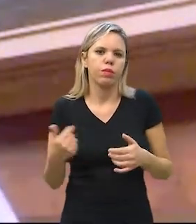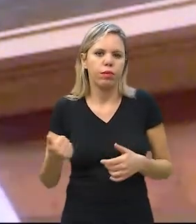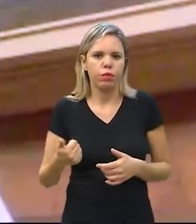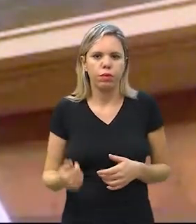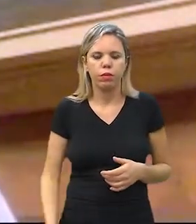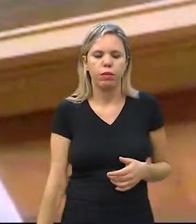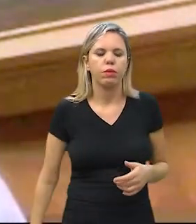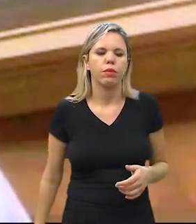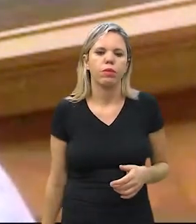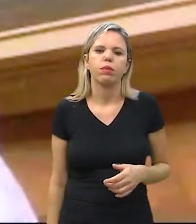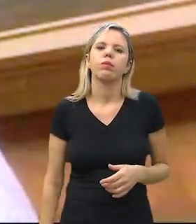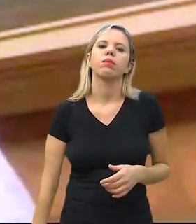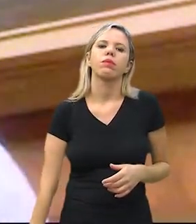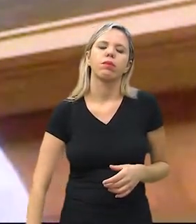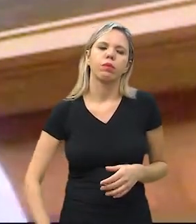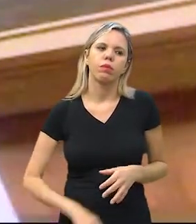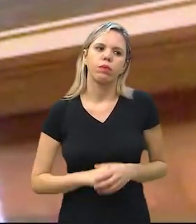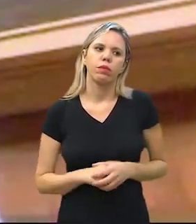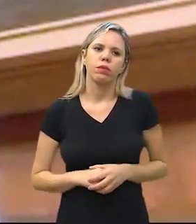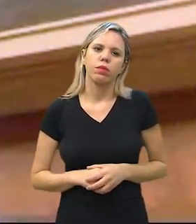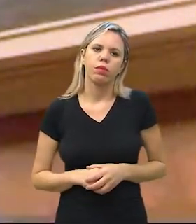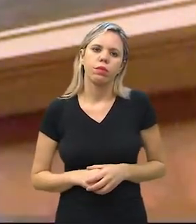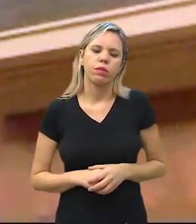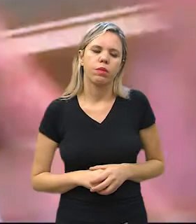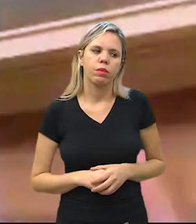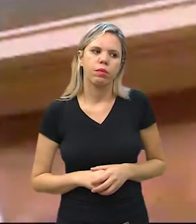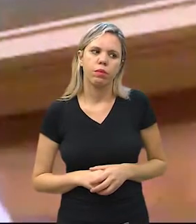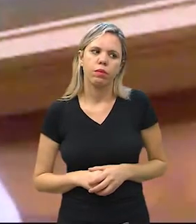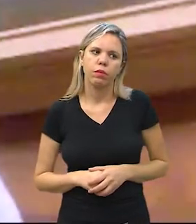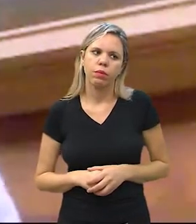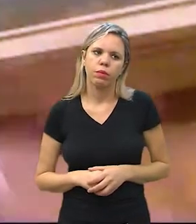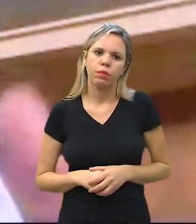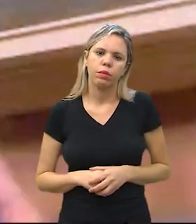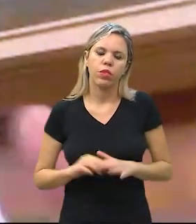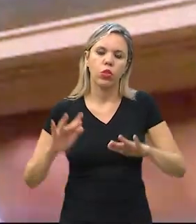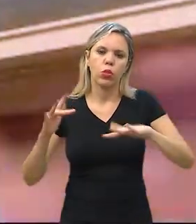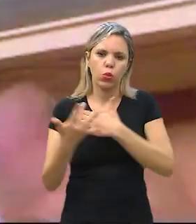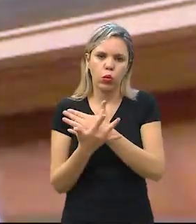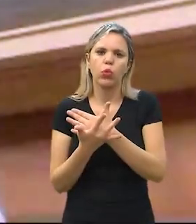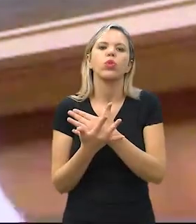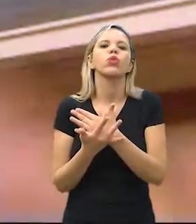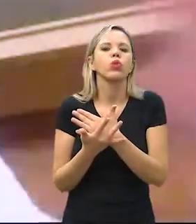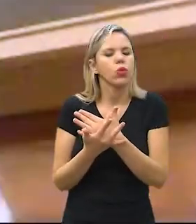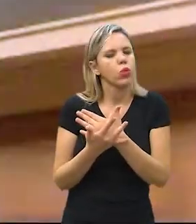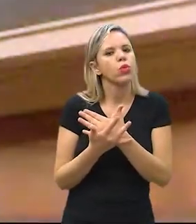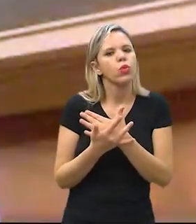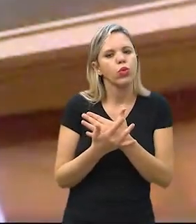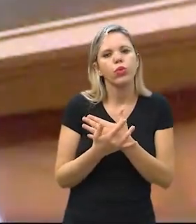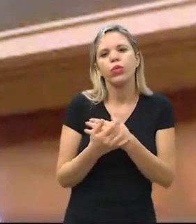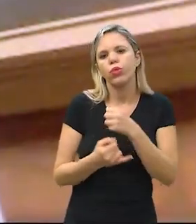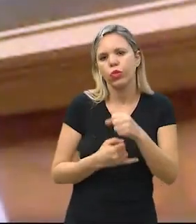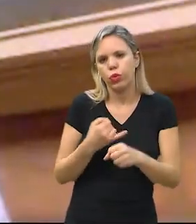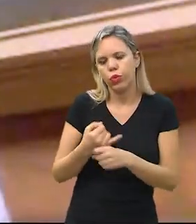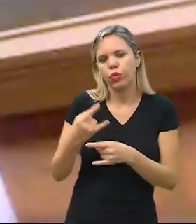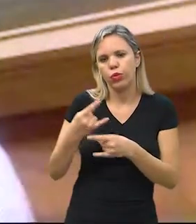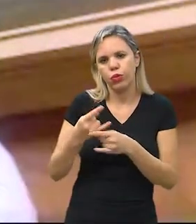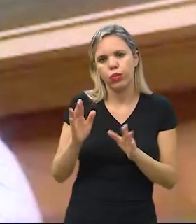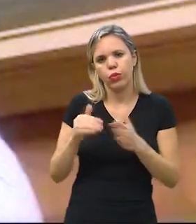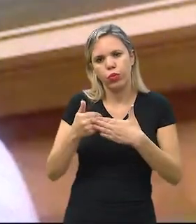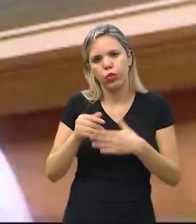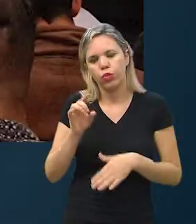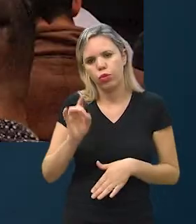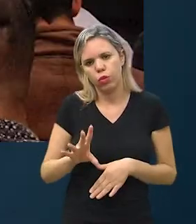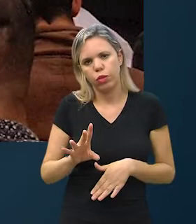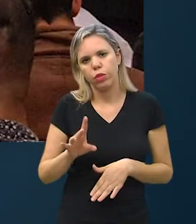ferramentas. A primeira é uma ferramenta que é uma espécie de uma mídia social, uma espécie de um LinkedIn